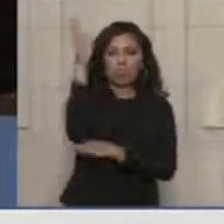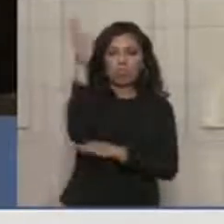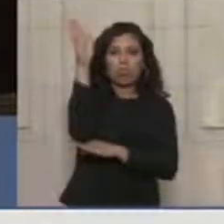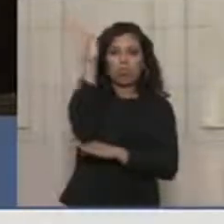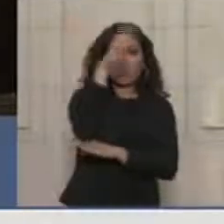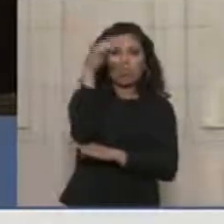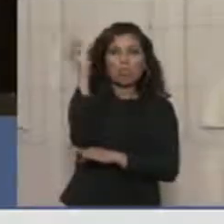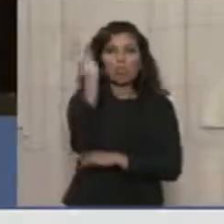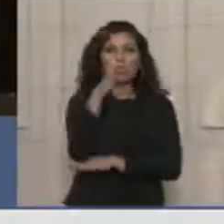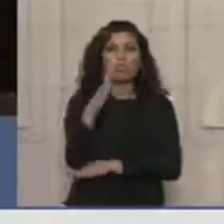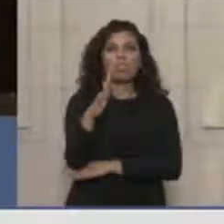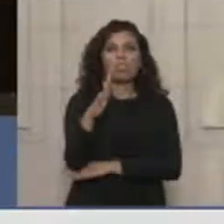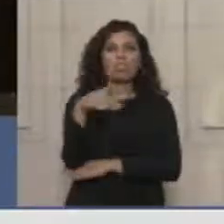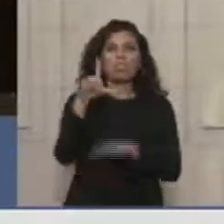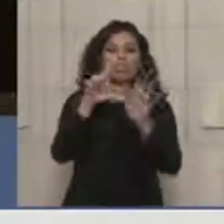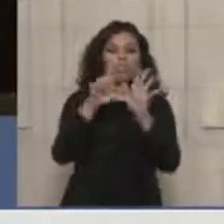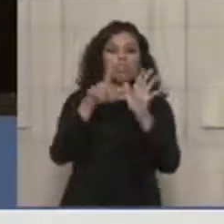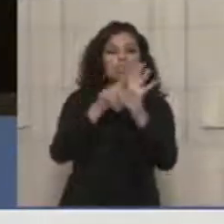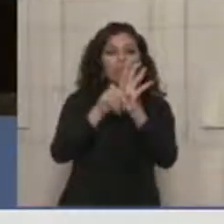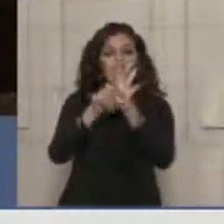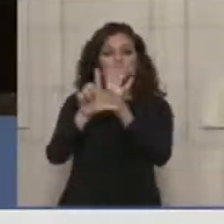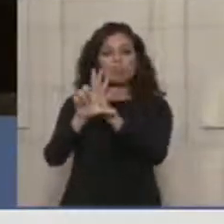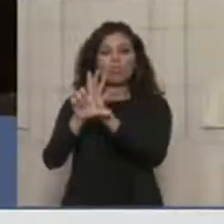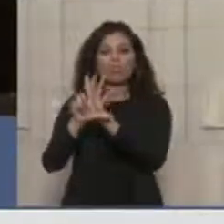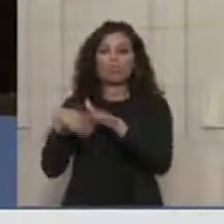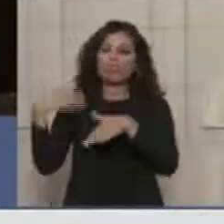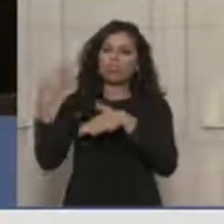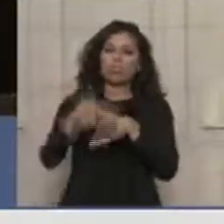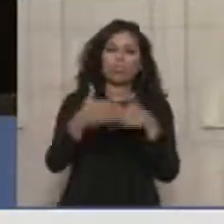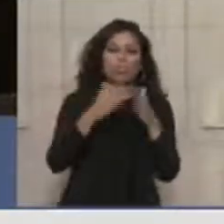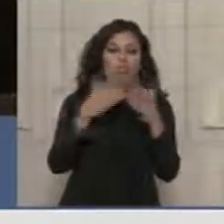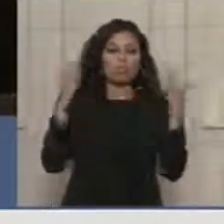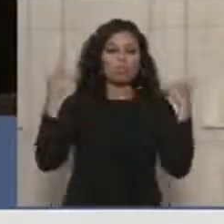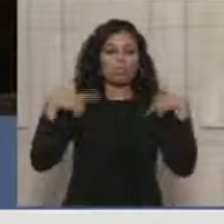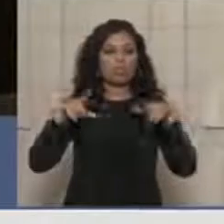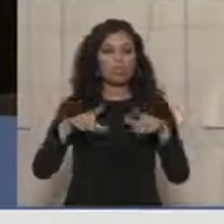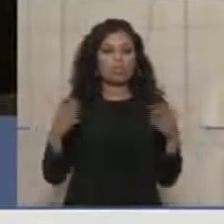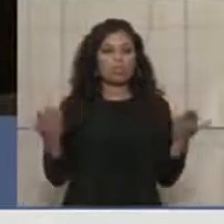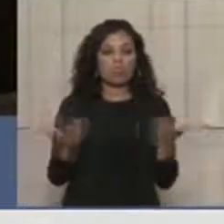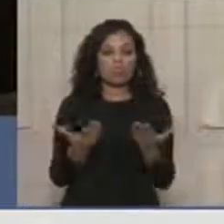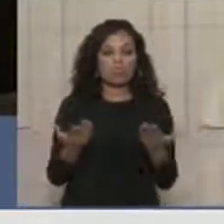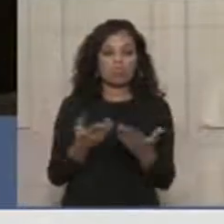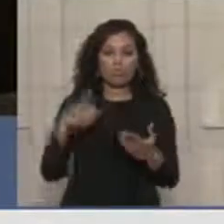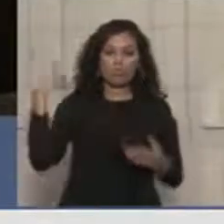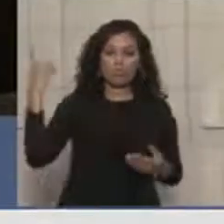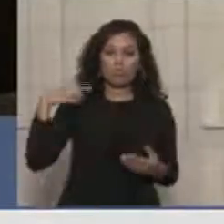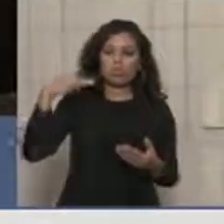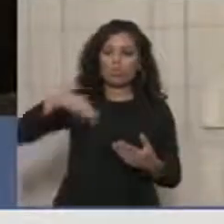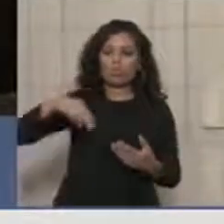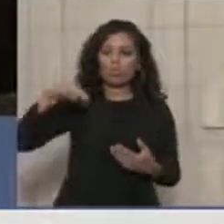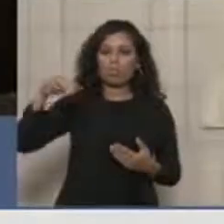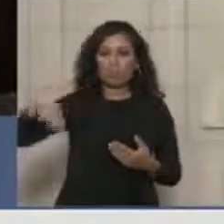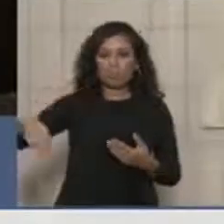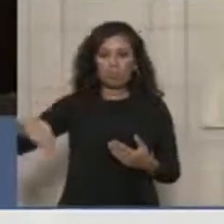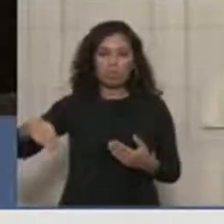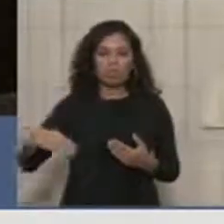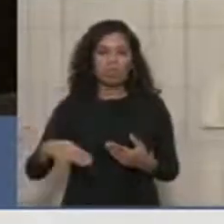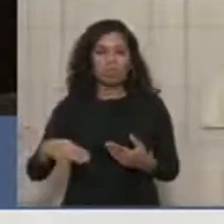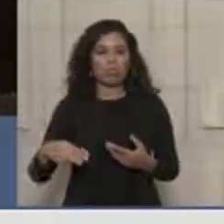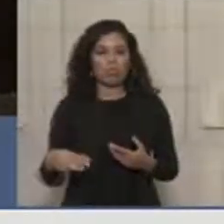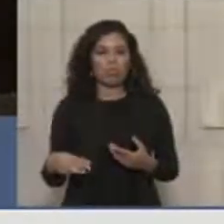na pauta desta casa hoje, de autoria do deputado Marcos Miller, de uma